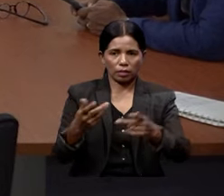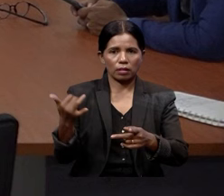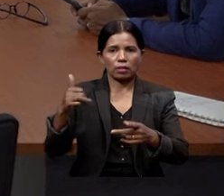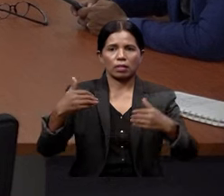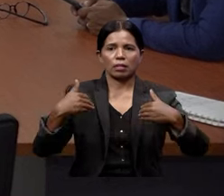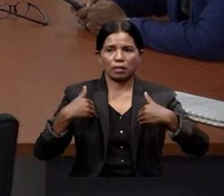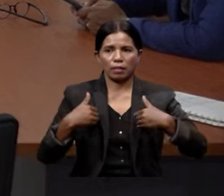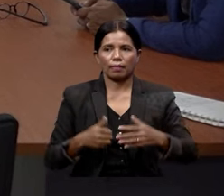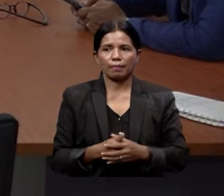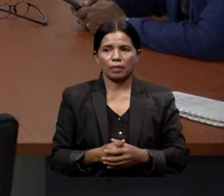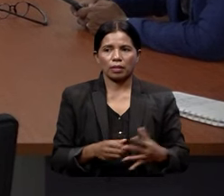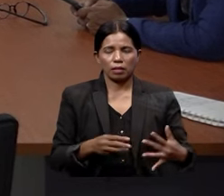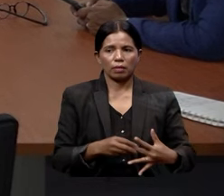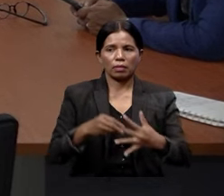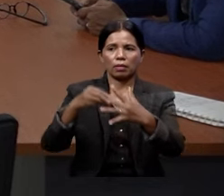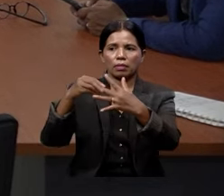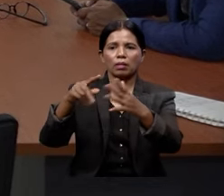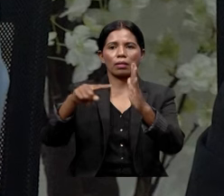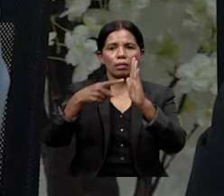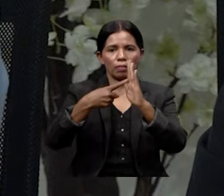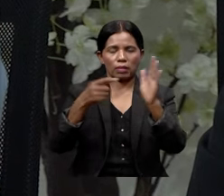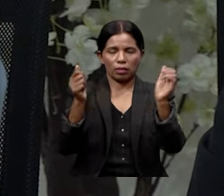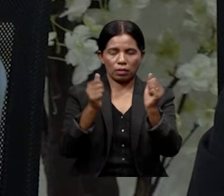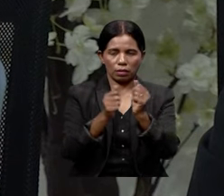moço liu a ruho